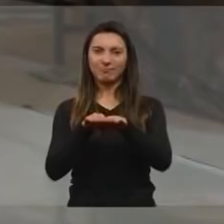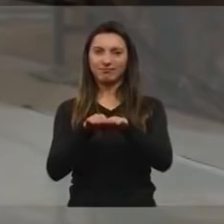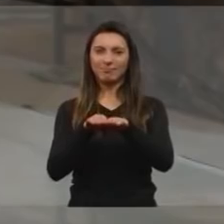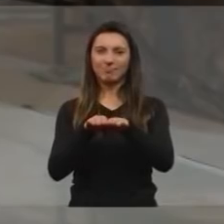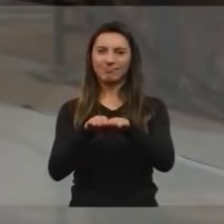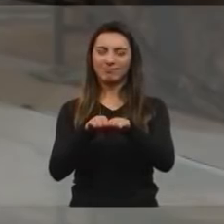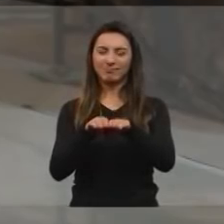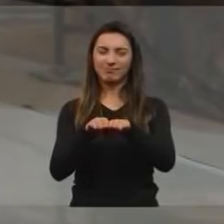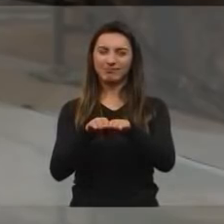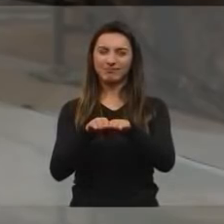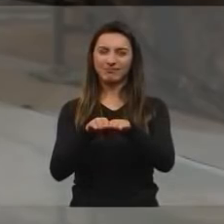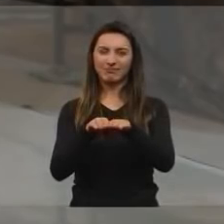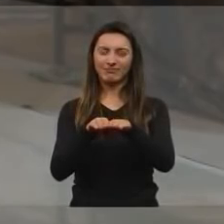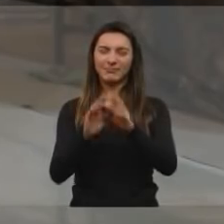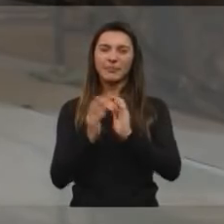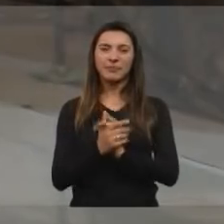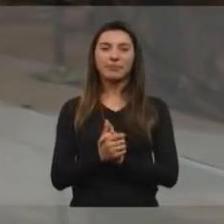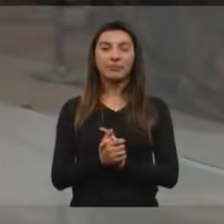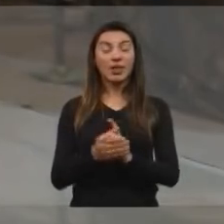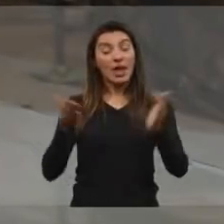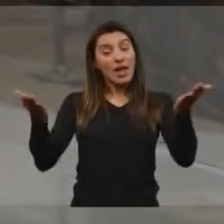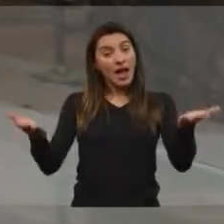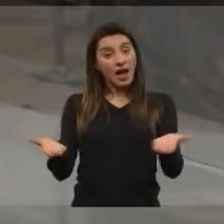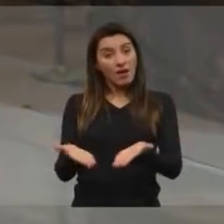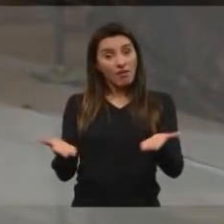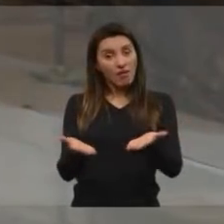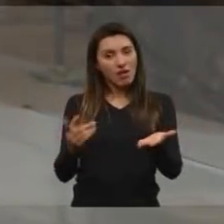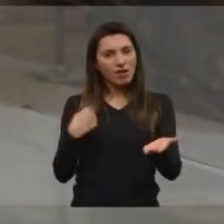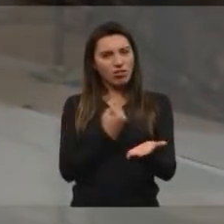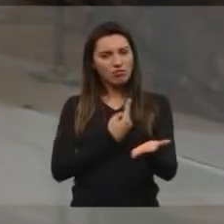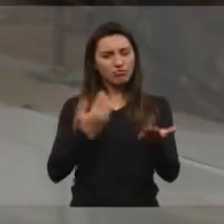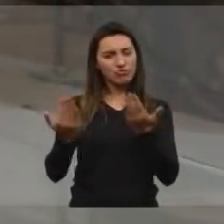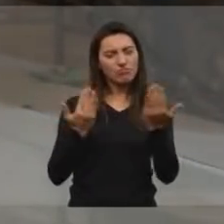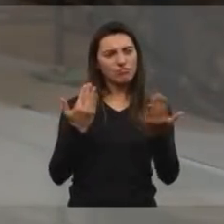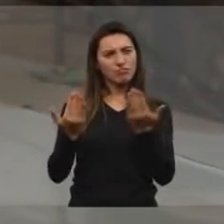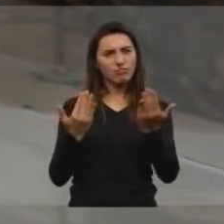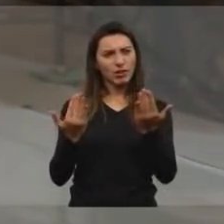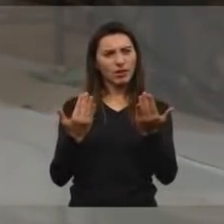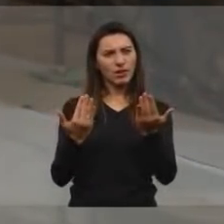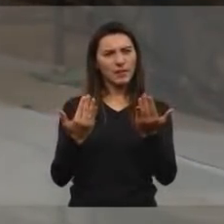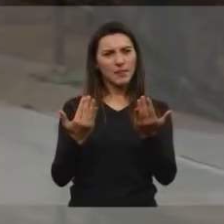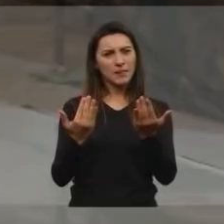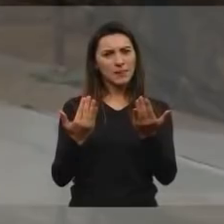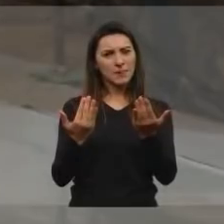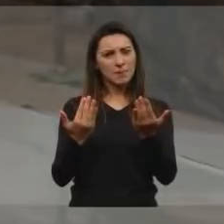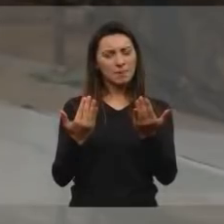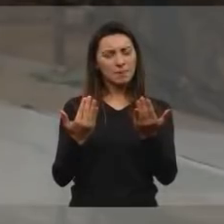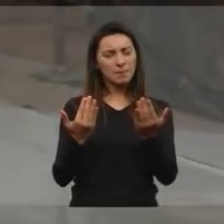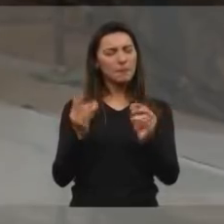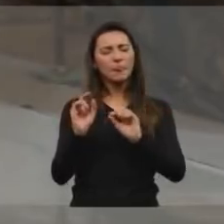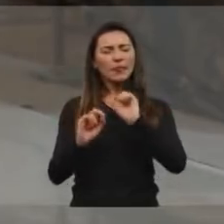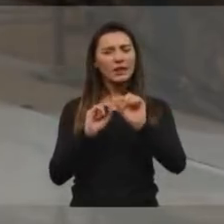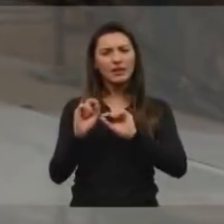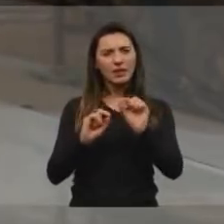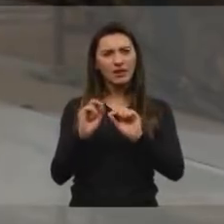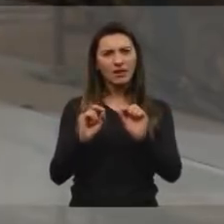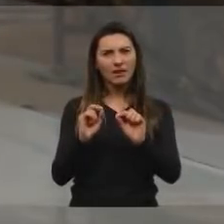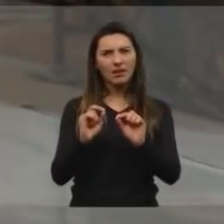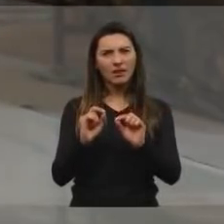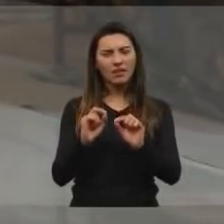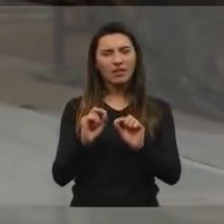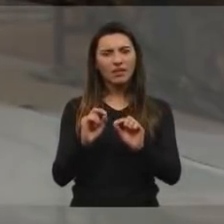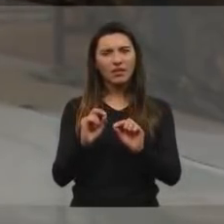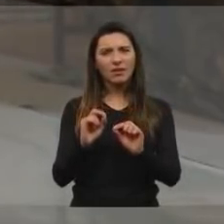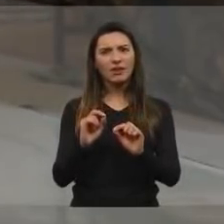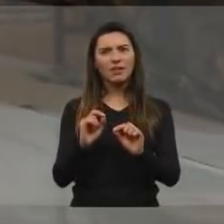leitura é que agora pode se propriamente entrar no evangelho com poucas palavras eu deixo para